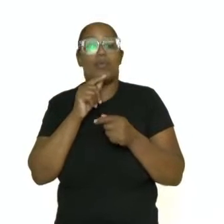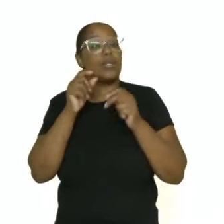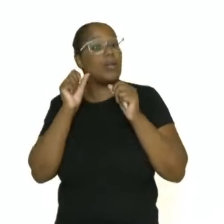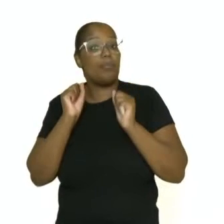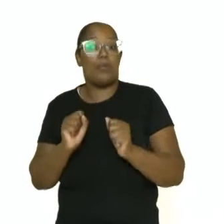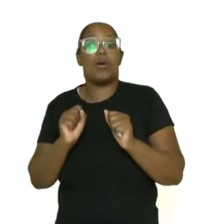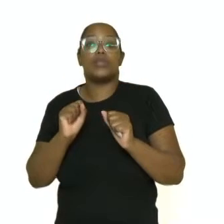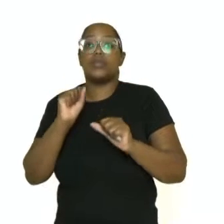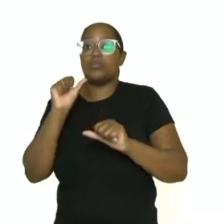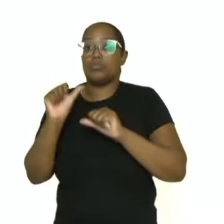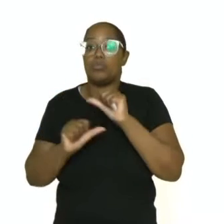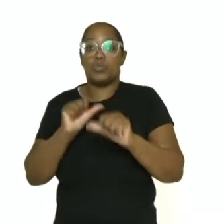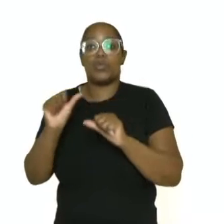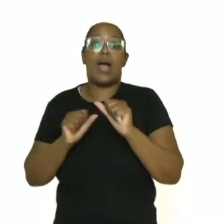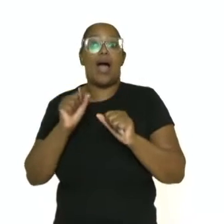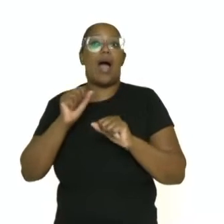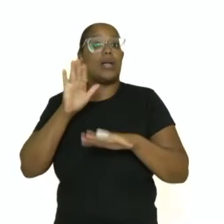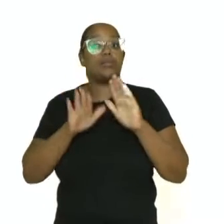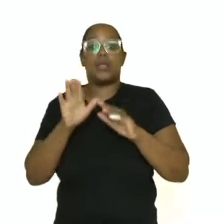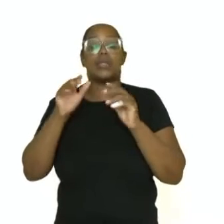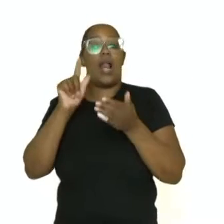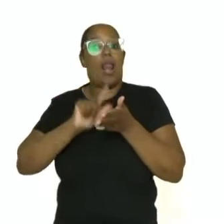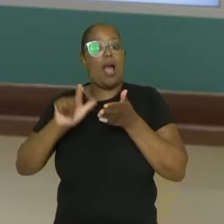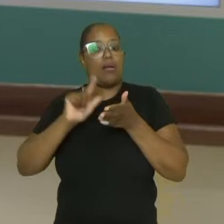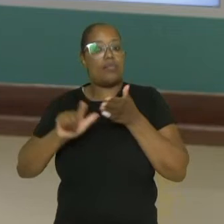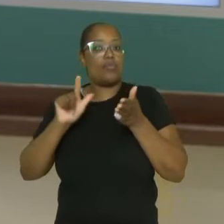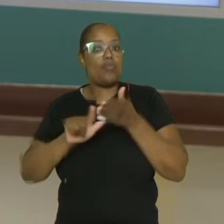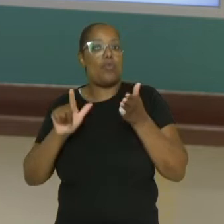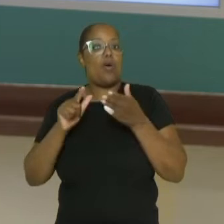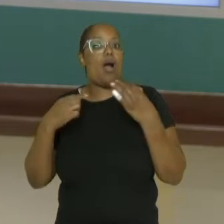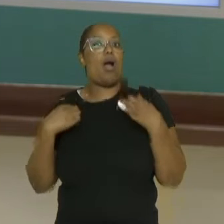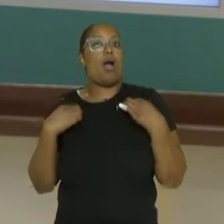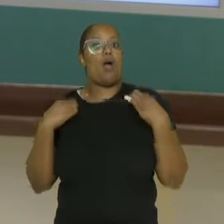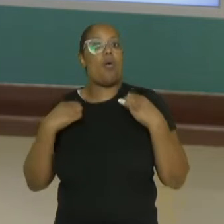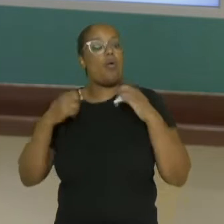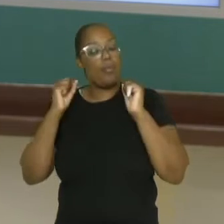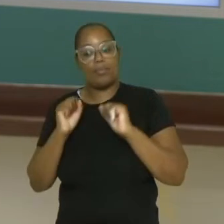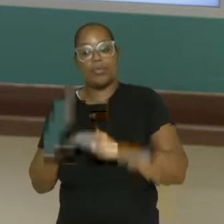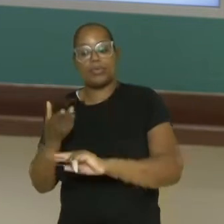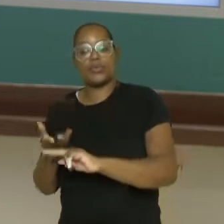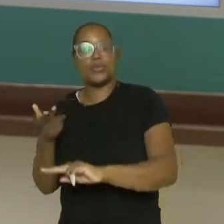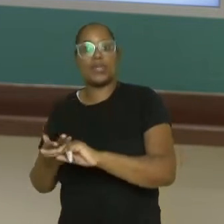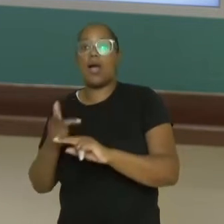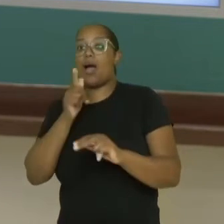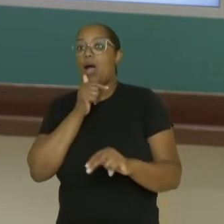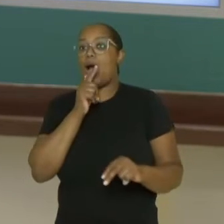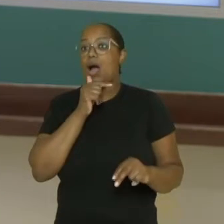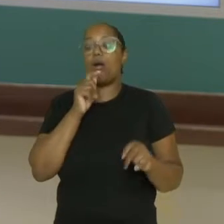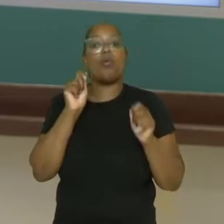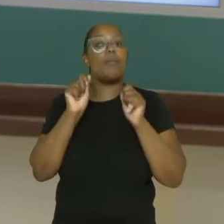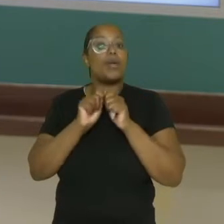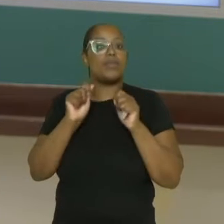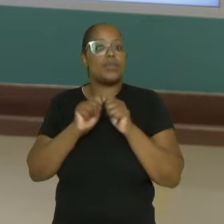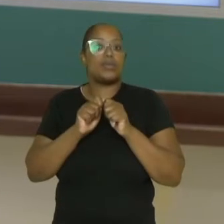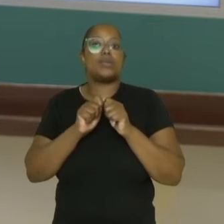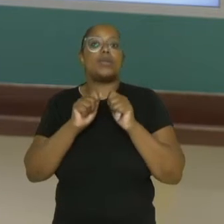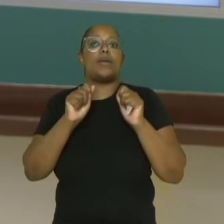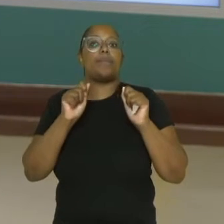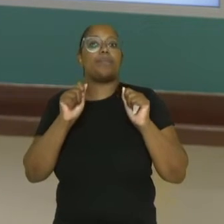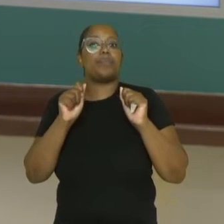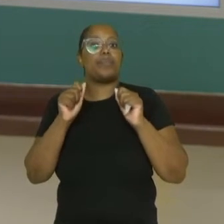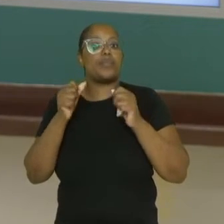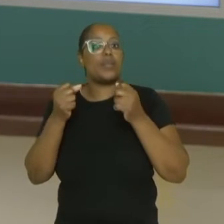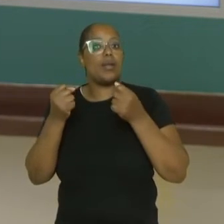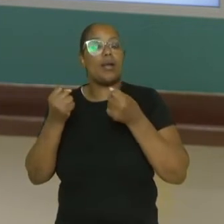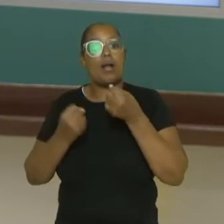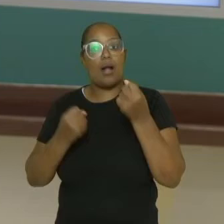ser feitas com água de reuso. Olha que interessante, né? Então, nós observamos muitas vezes, né,